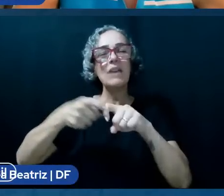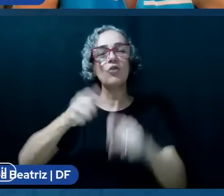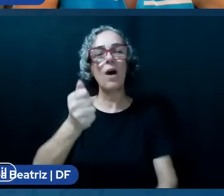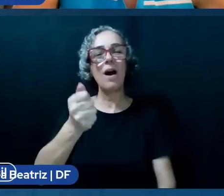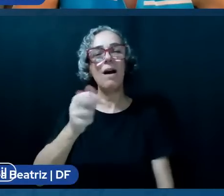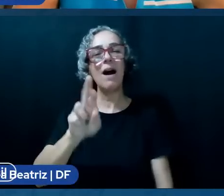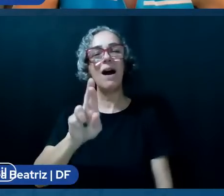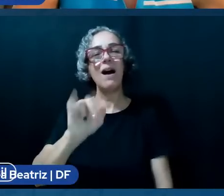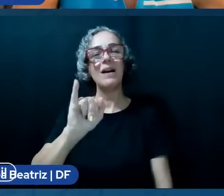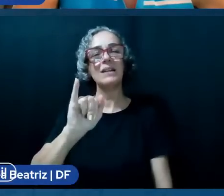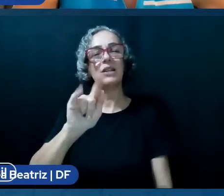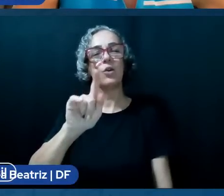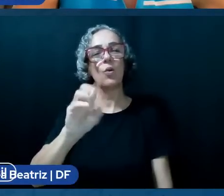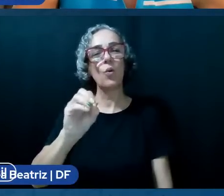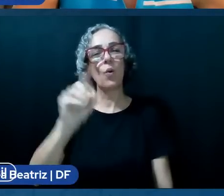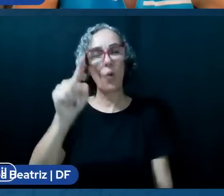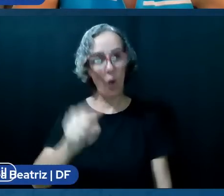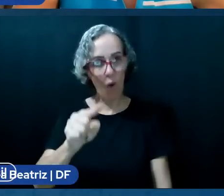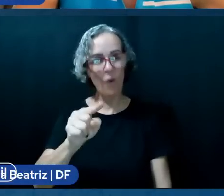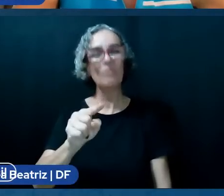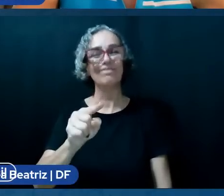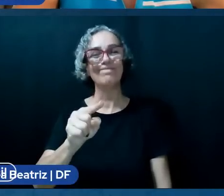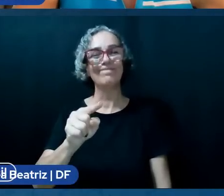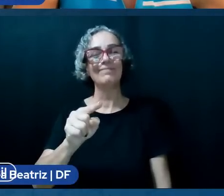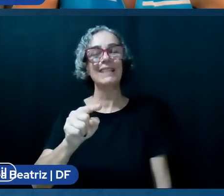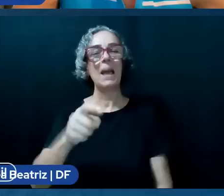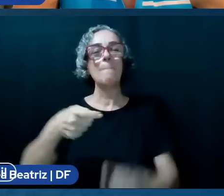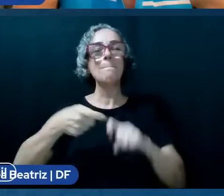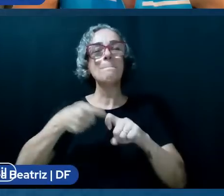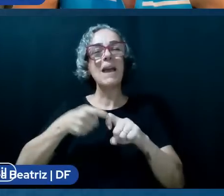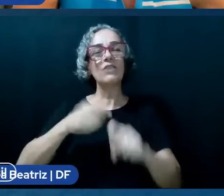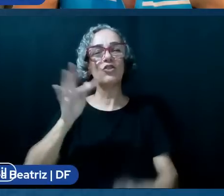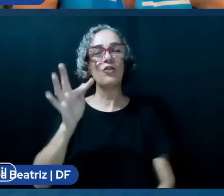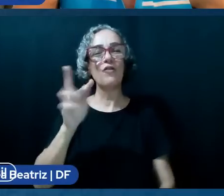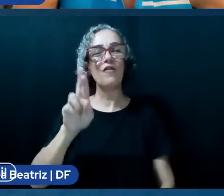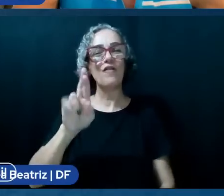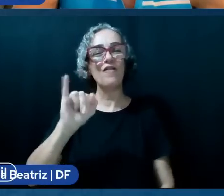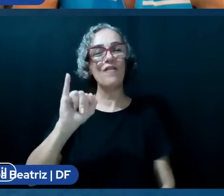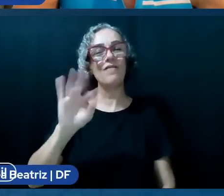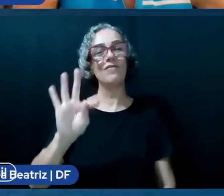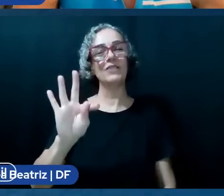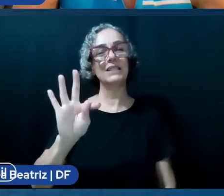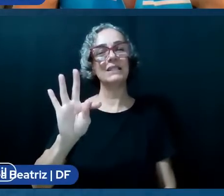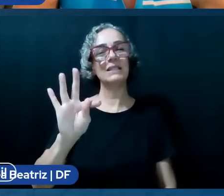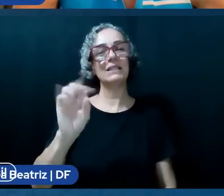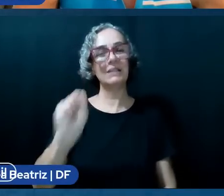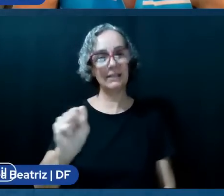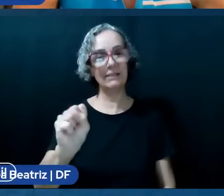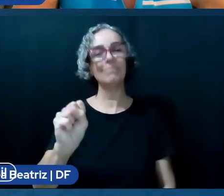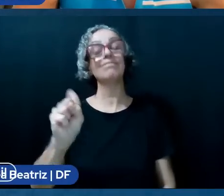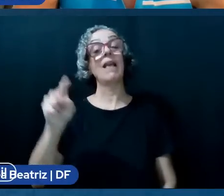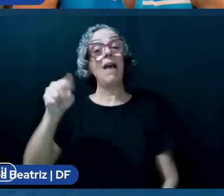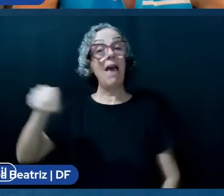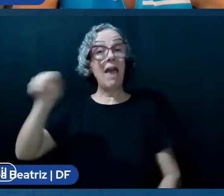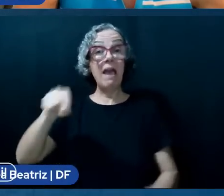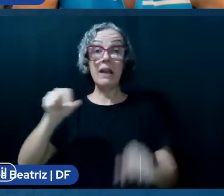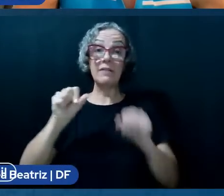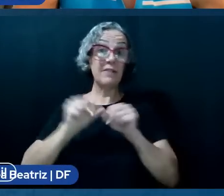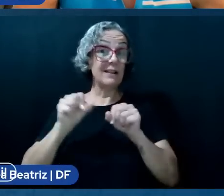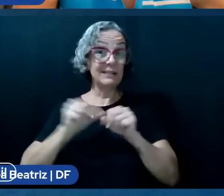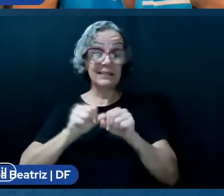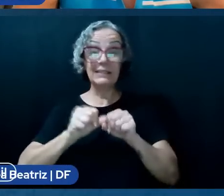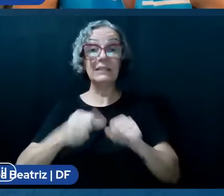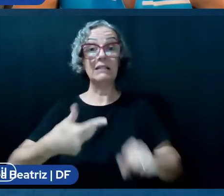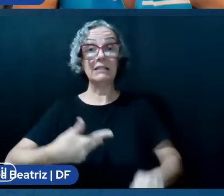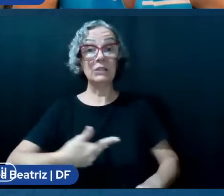que eram feitas pelo Dr. Fritz, que quando ele fazia as cirurgias espirituais também, fazia as intervenções e a pessoa não sentia a